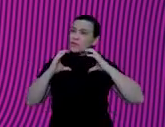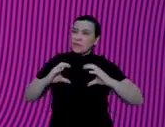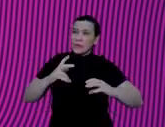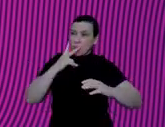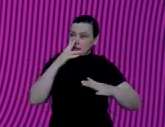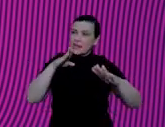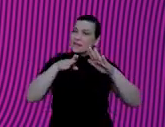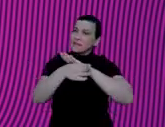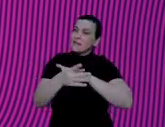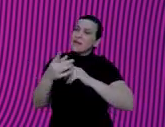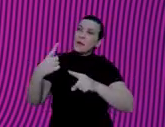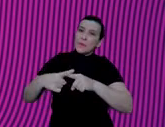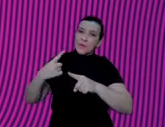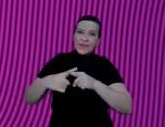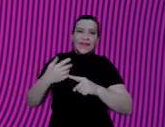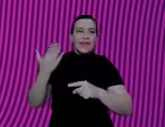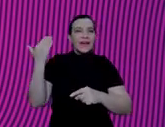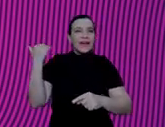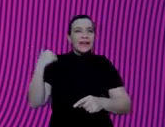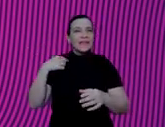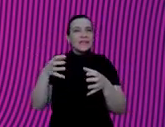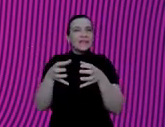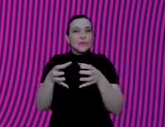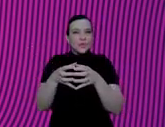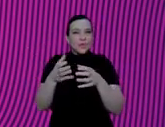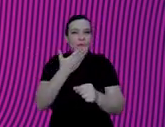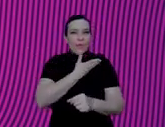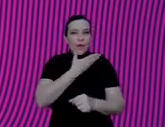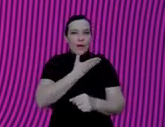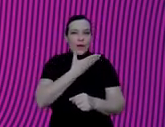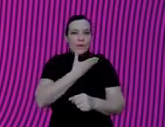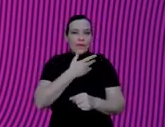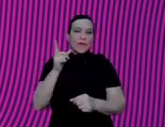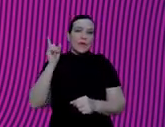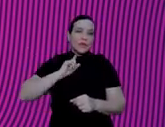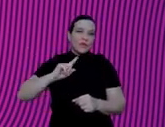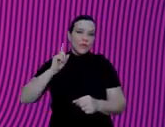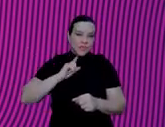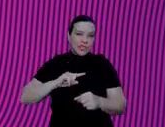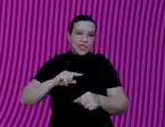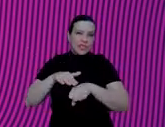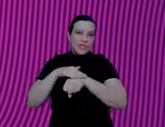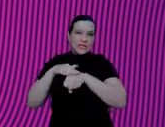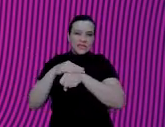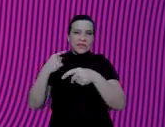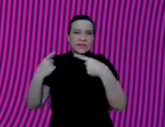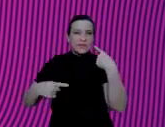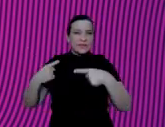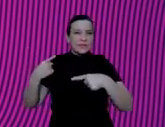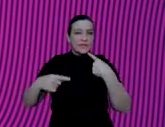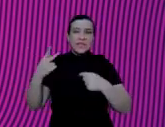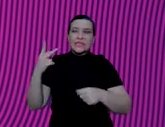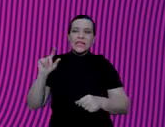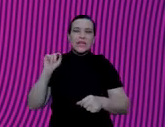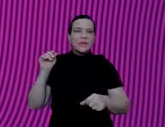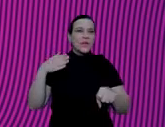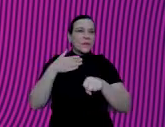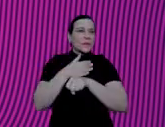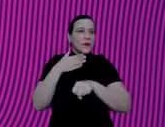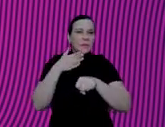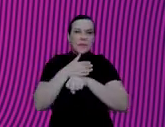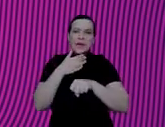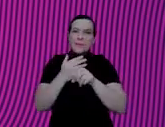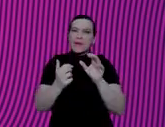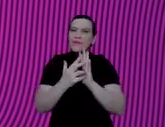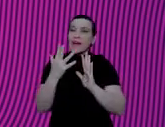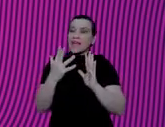com colegas de Minas Gerais que me consultaram a propósito de um paciente que vinha frequentando pronto-atendimentos, pedindo